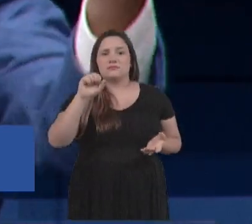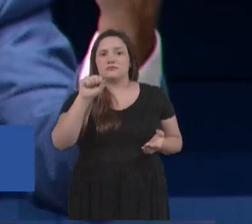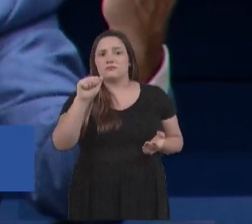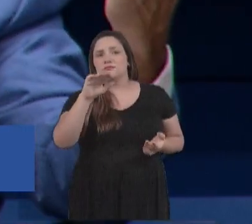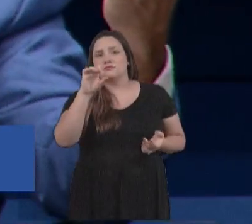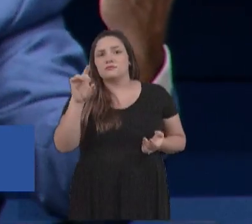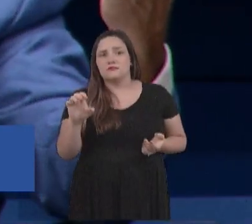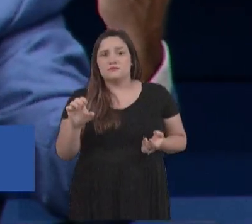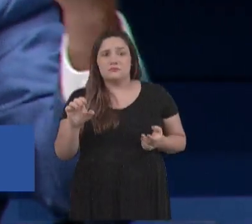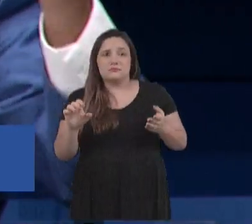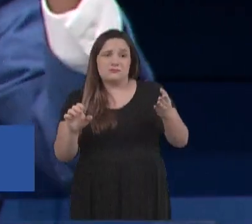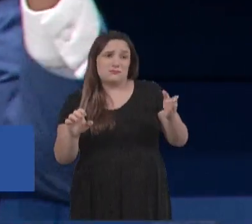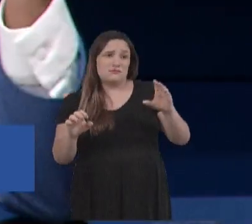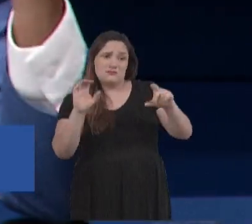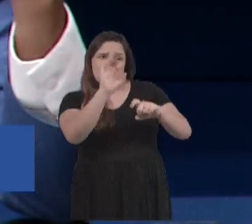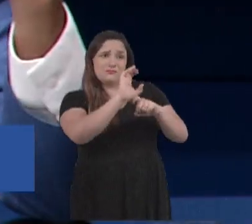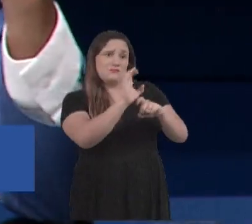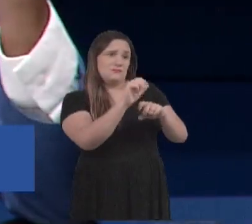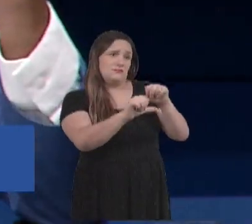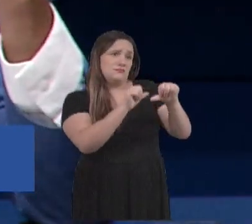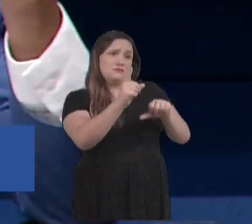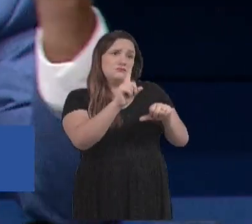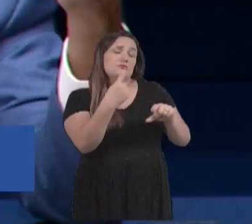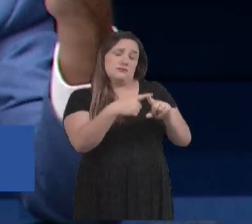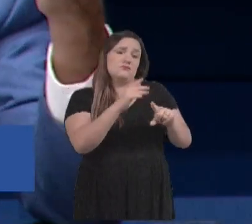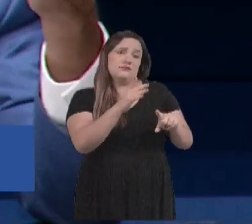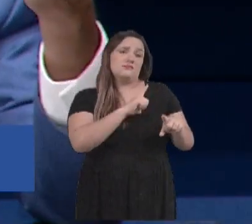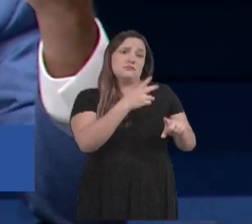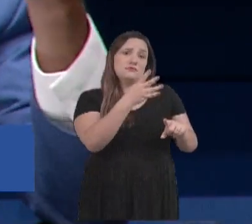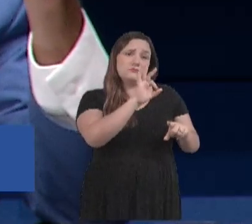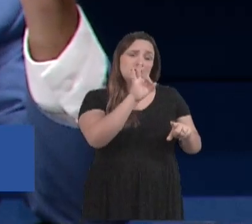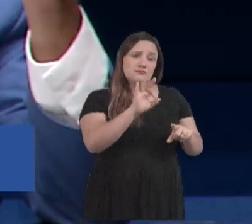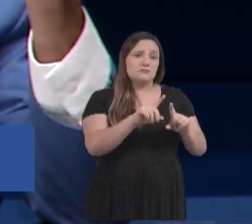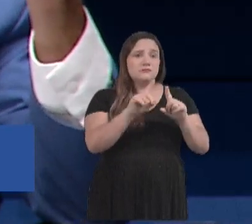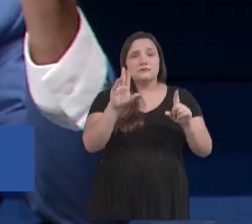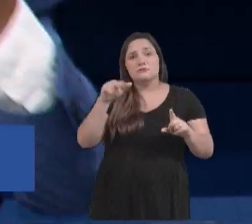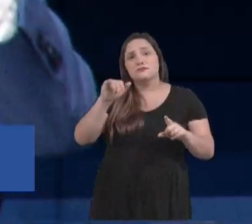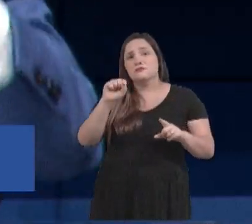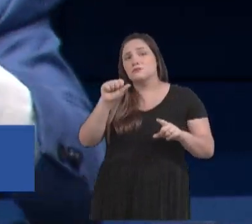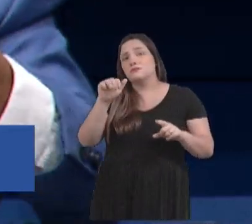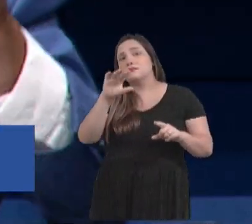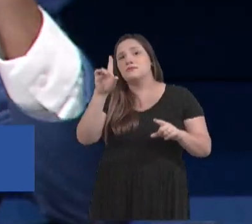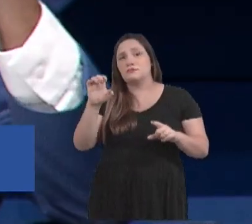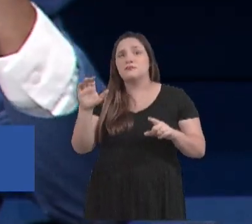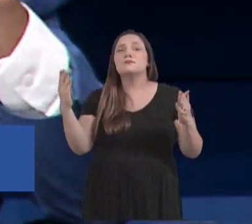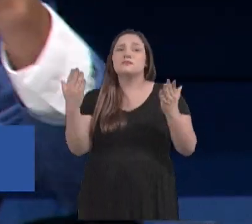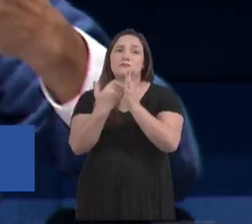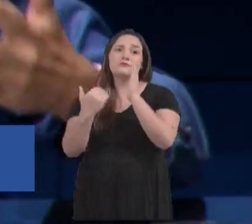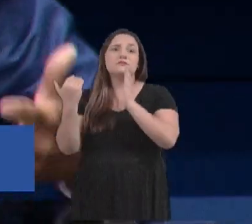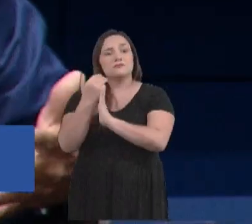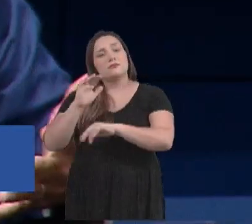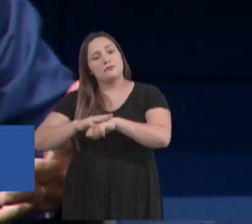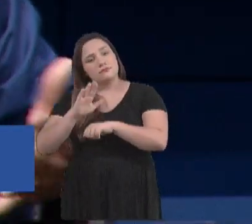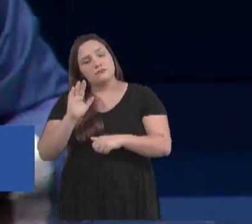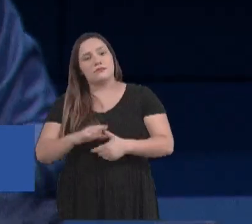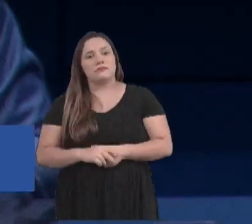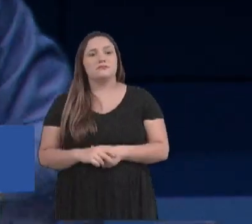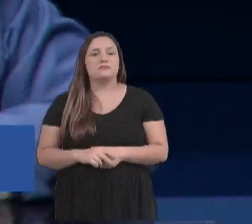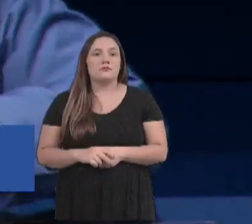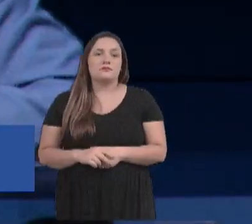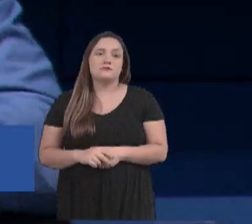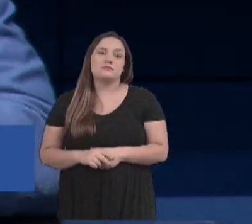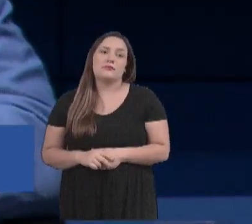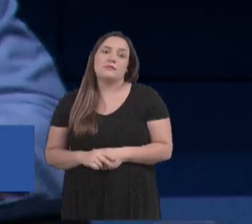CACEMES, porque ela já é esse valor. Tem impacto. E, além disso, cria alguns cargos lá na Previdência. Impacto. Mas dizer que